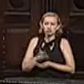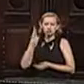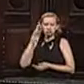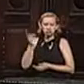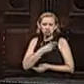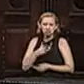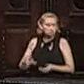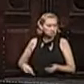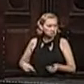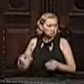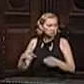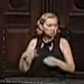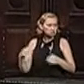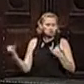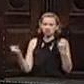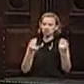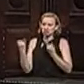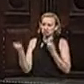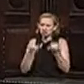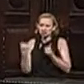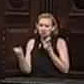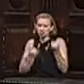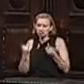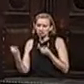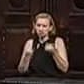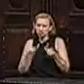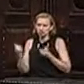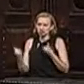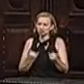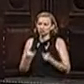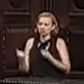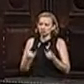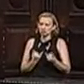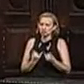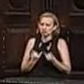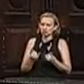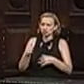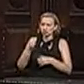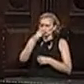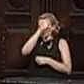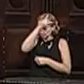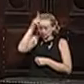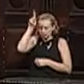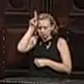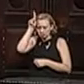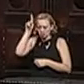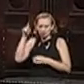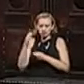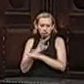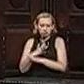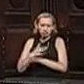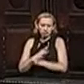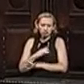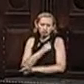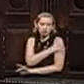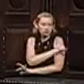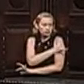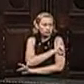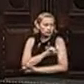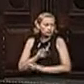presidente, informações perturbadoras têm chegando da Prefeitura da cidade do Rio de Janeiro com relação